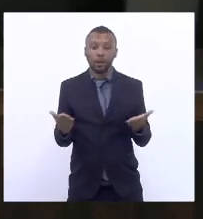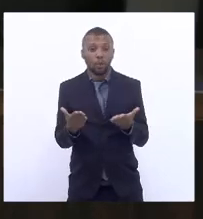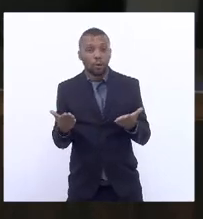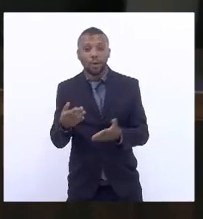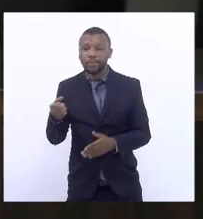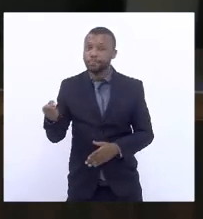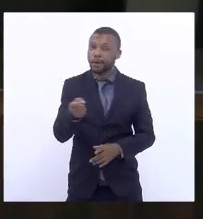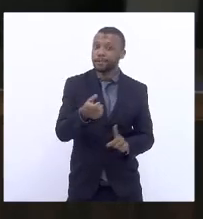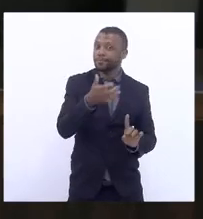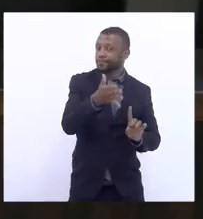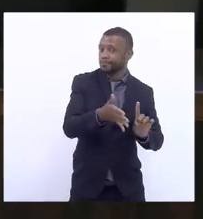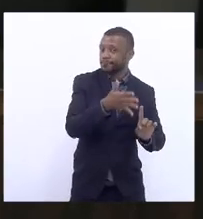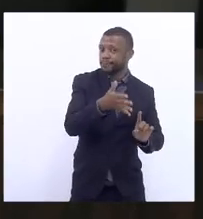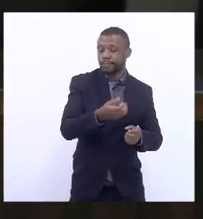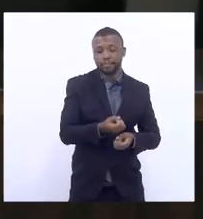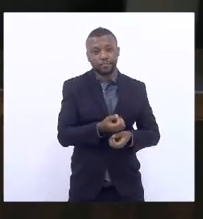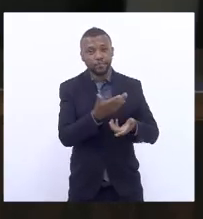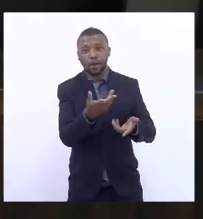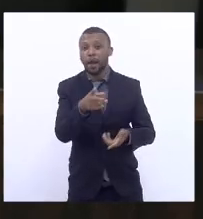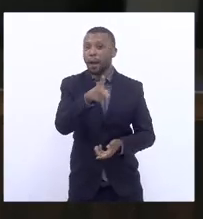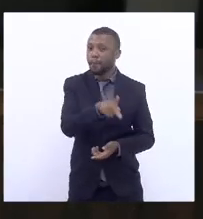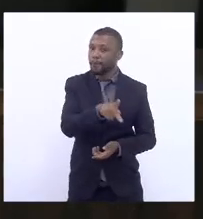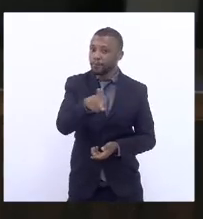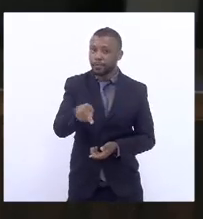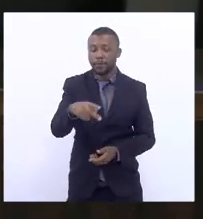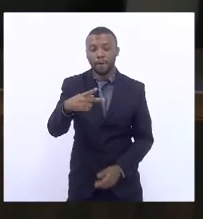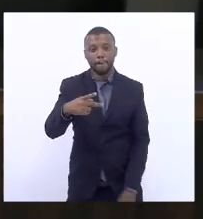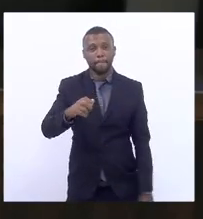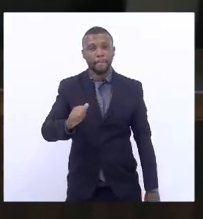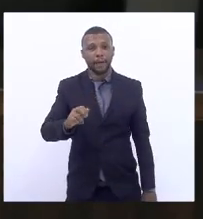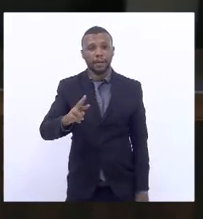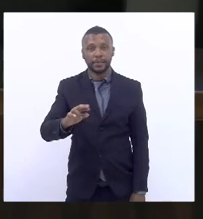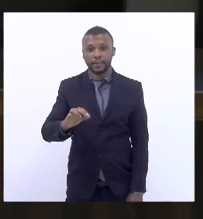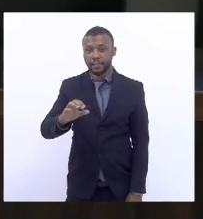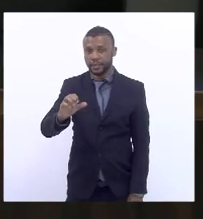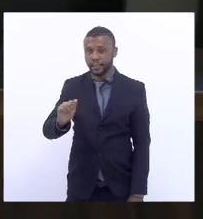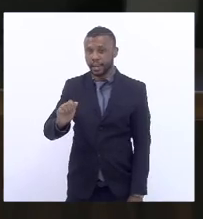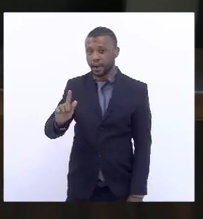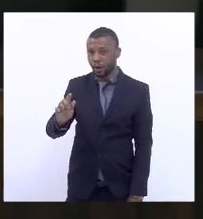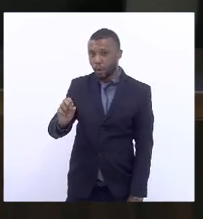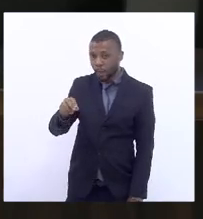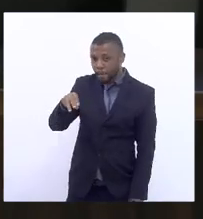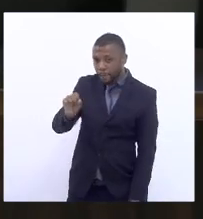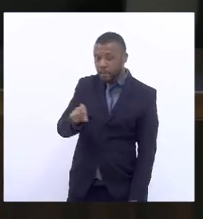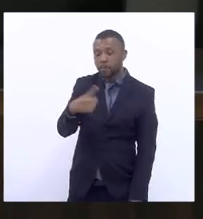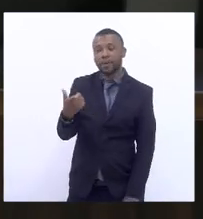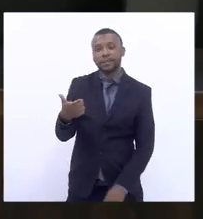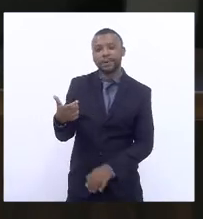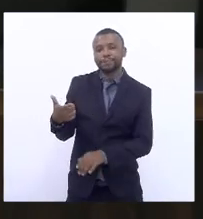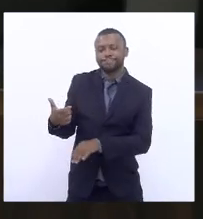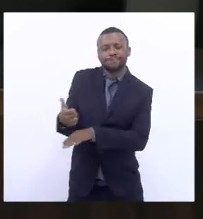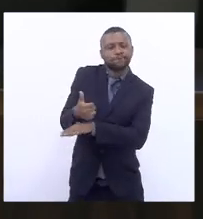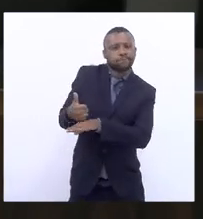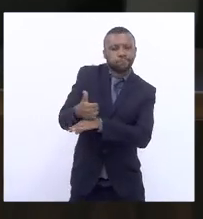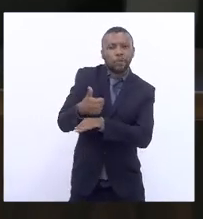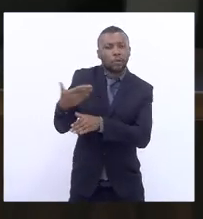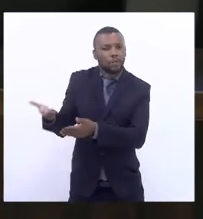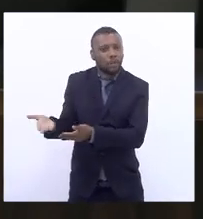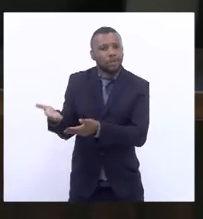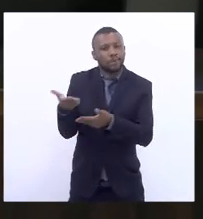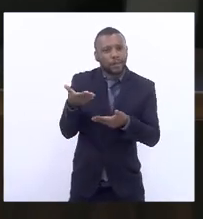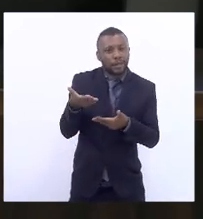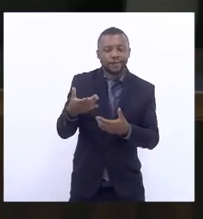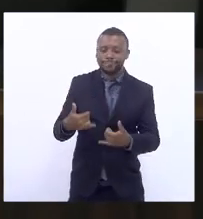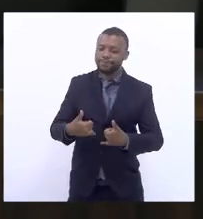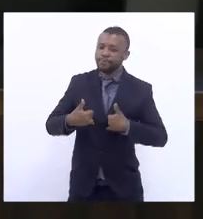para a sua manifestação, a professora Patrícia Gomes, nossa especialista, nossa convidada, que muito nos honra com